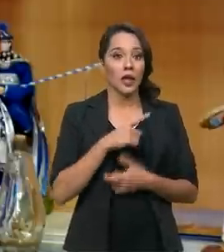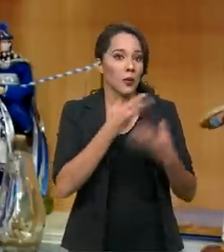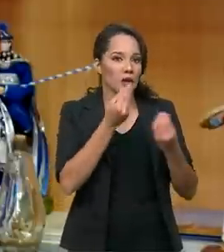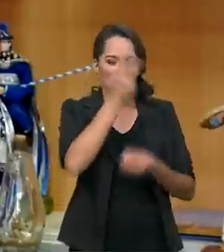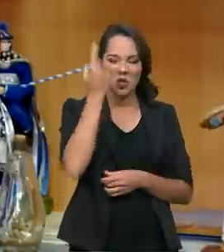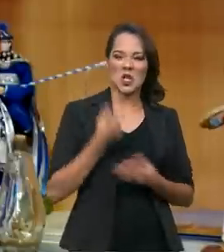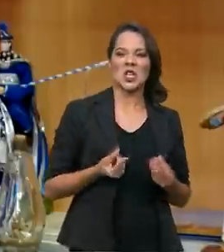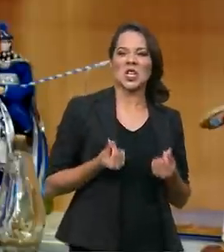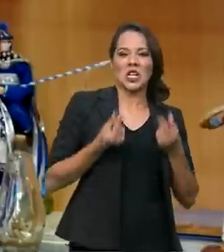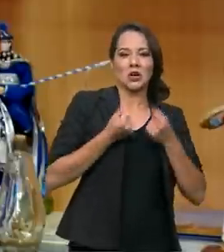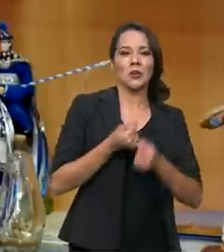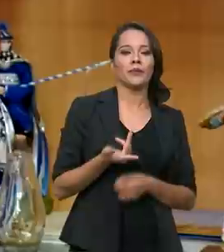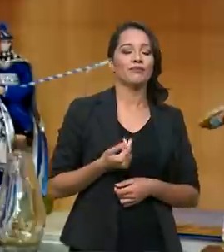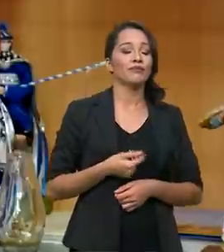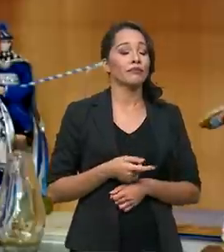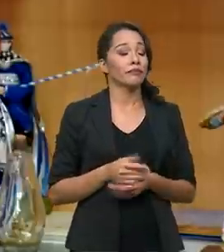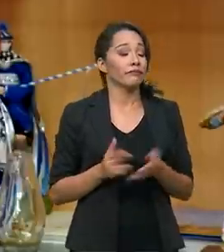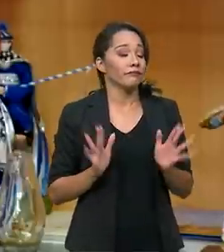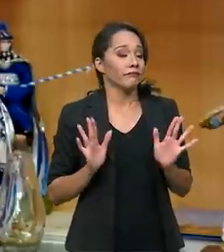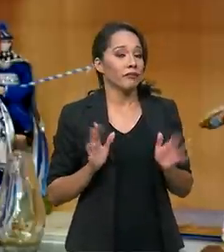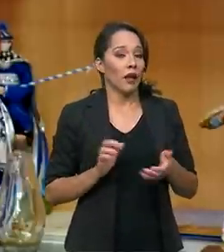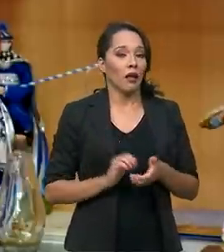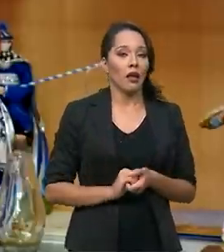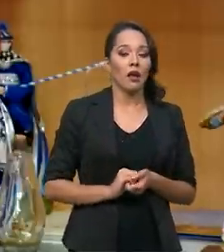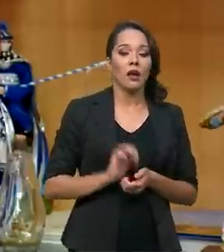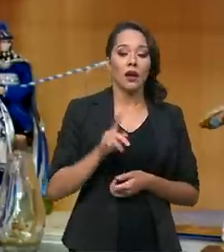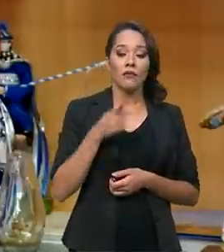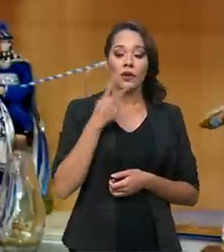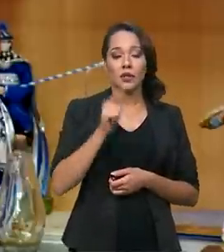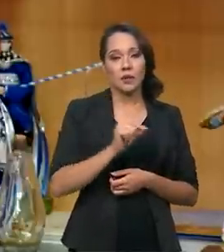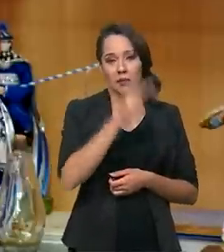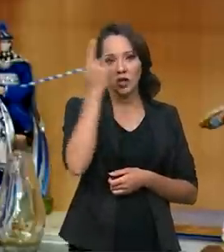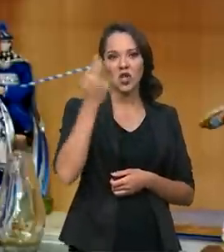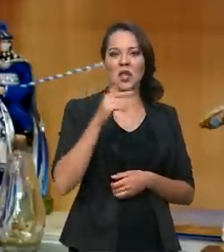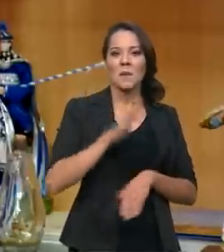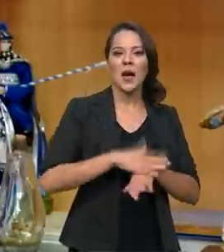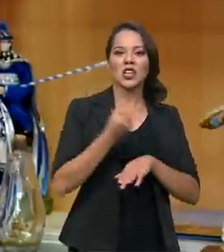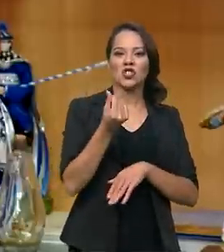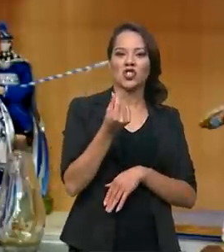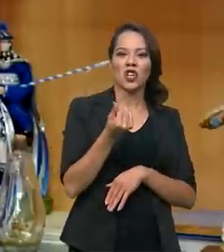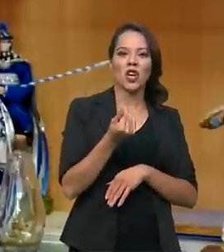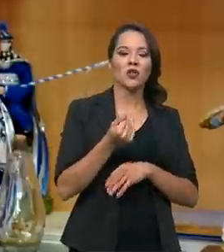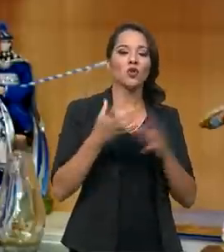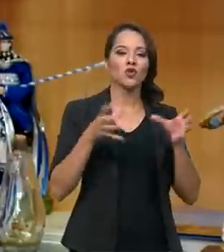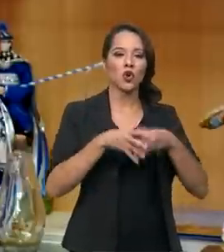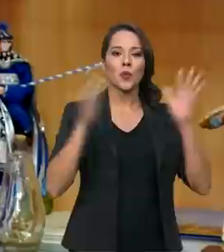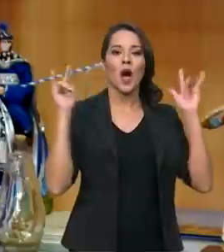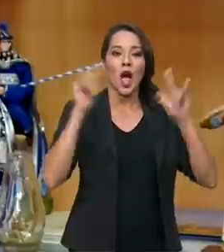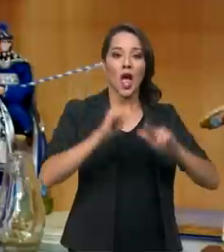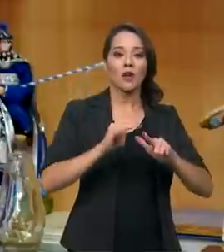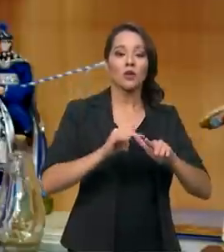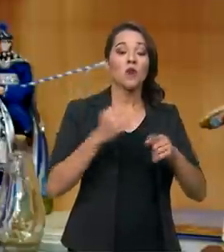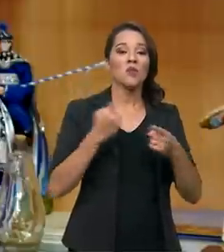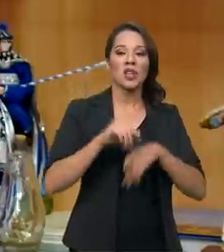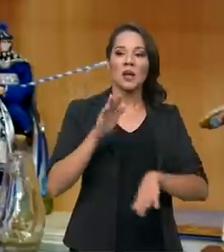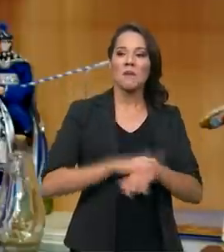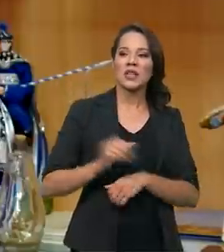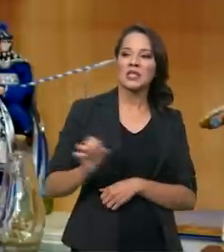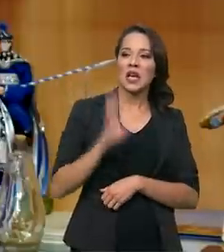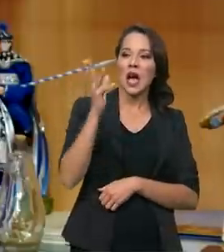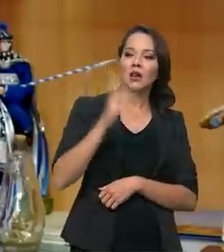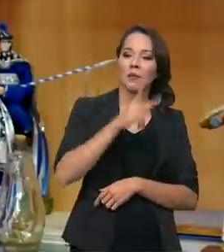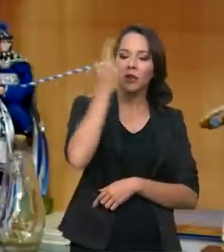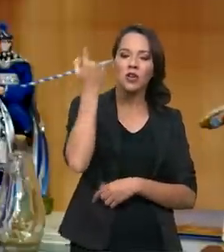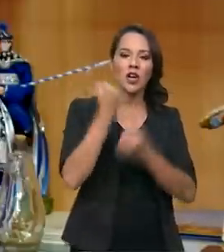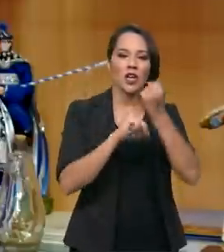tem muita gente ganha dinheiro com isso virou uma indústria nem que tem passagem cara pelo menos mais dinheiro do que as companhias aéreas que tem muito mais curto